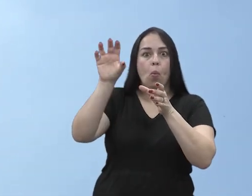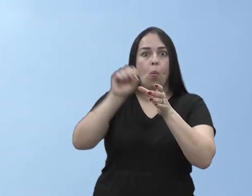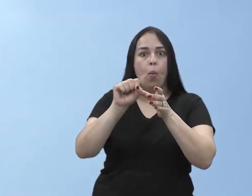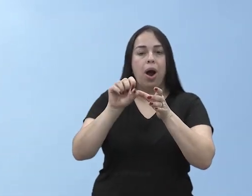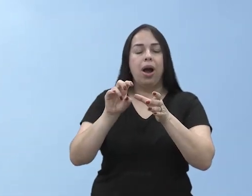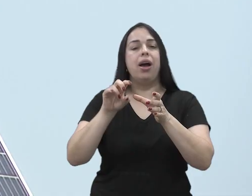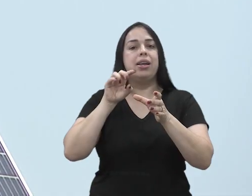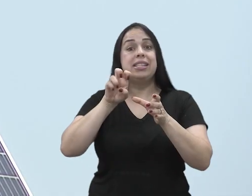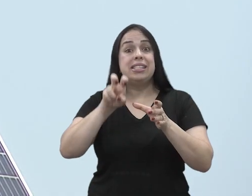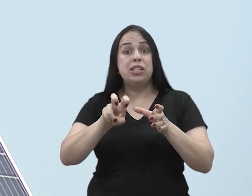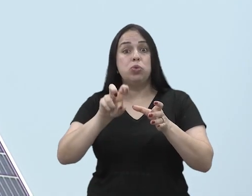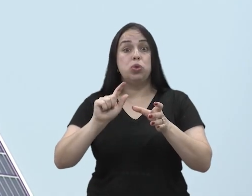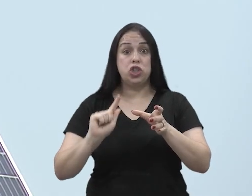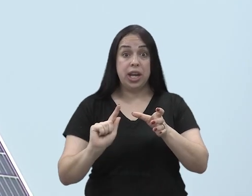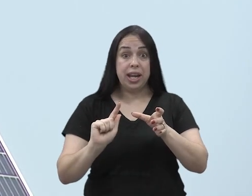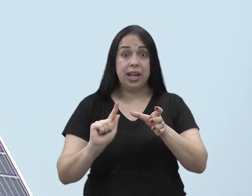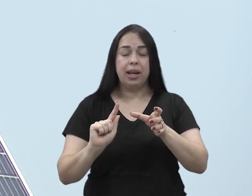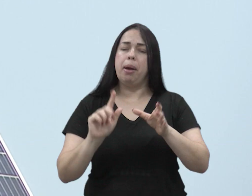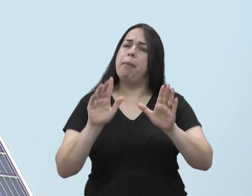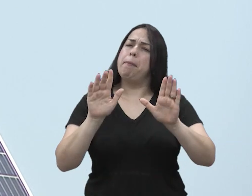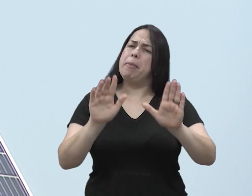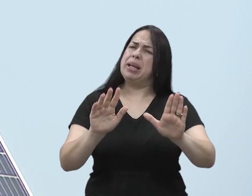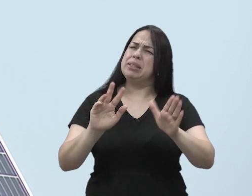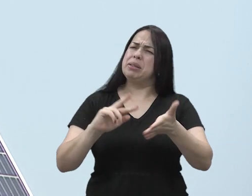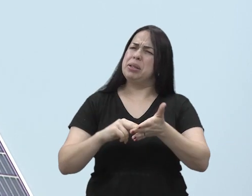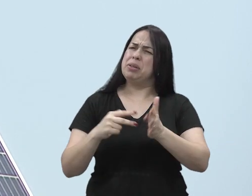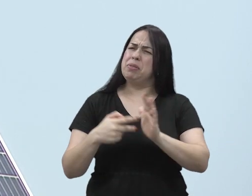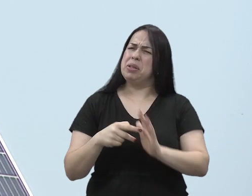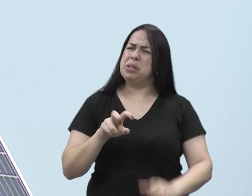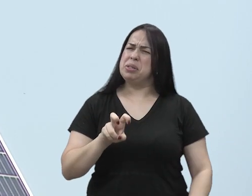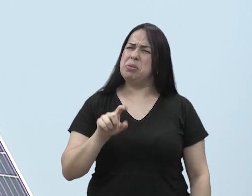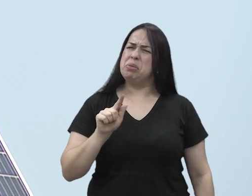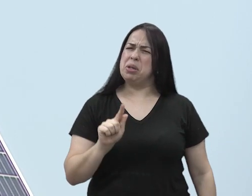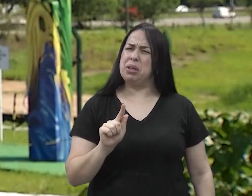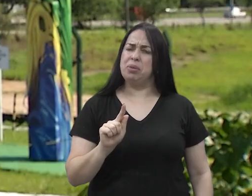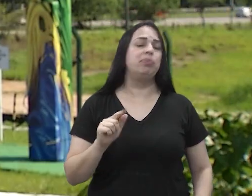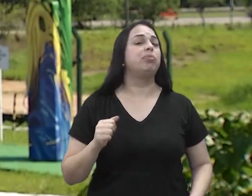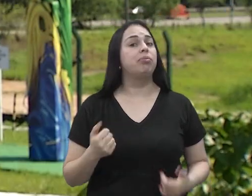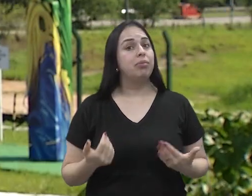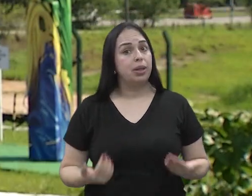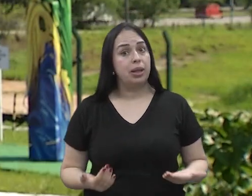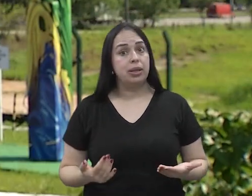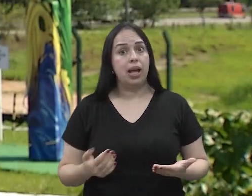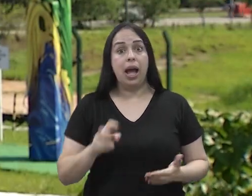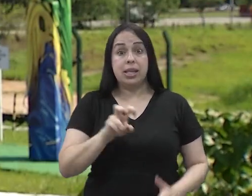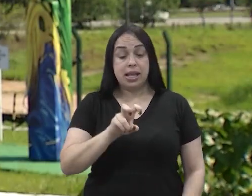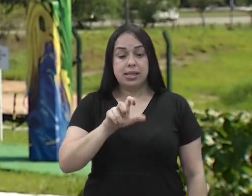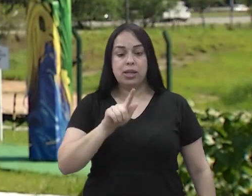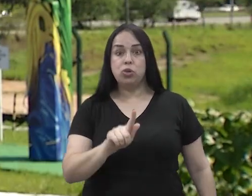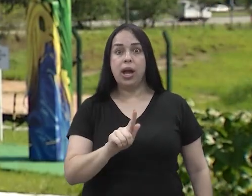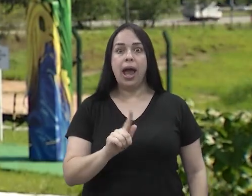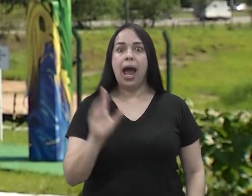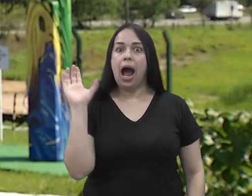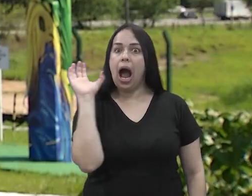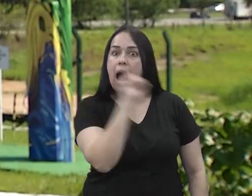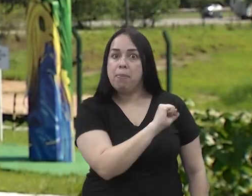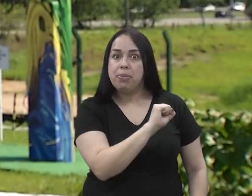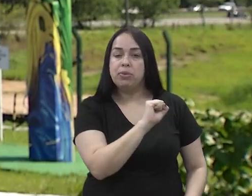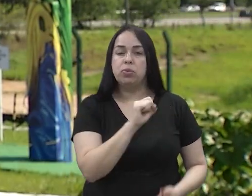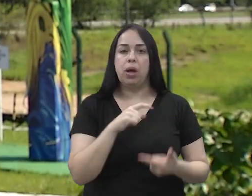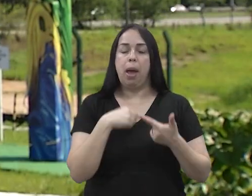5G para quem passa pelo local. Mas afinal, o que é o 5G? O 5G tem uma velocidade muito maior,